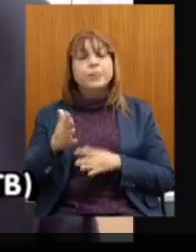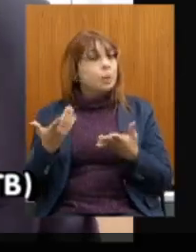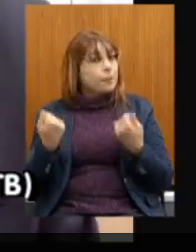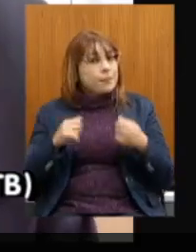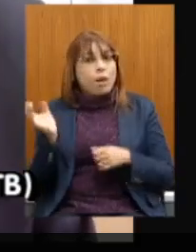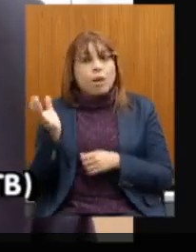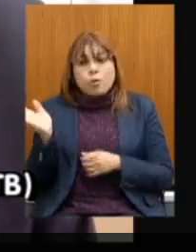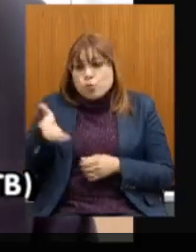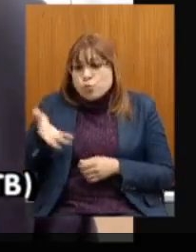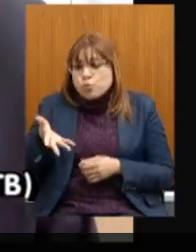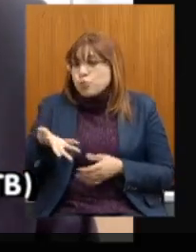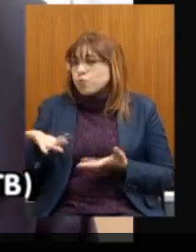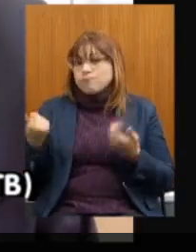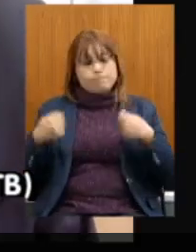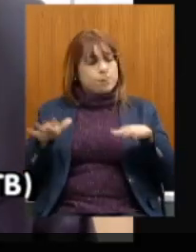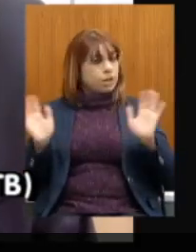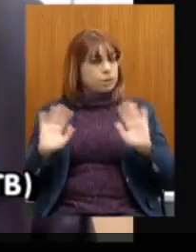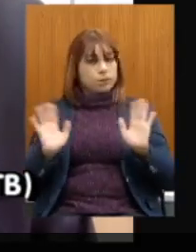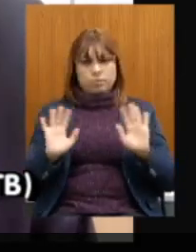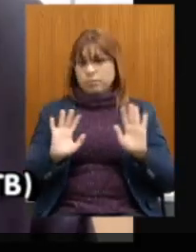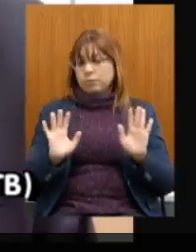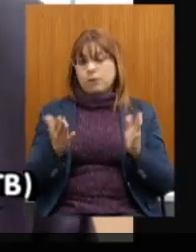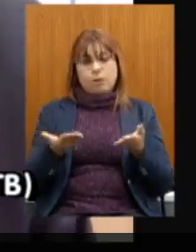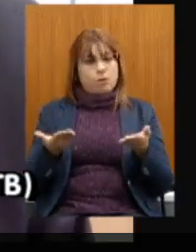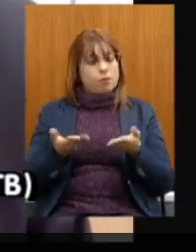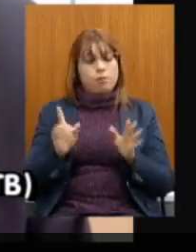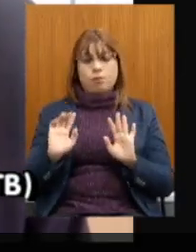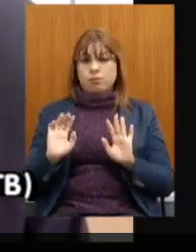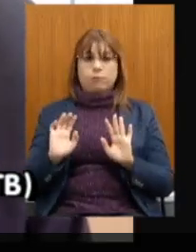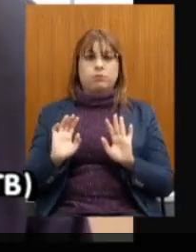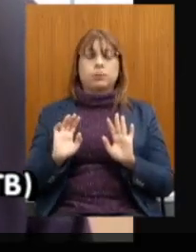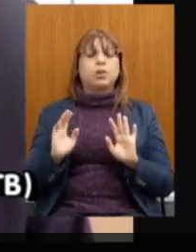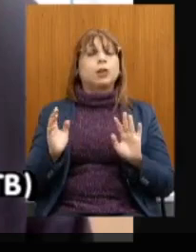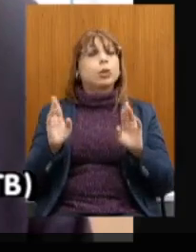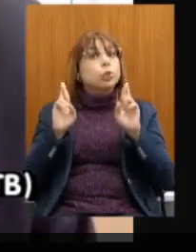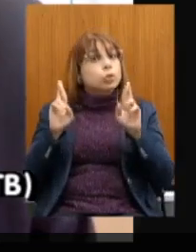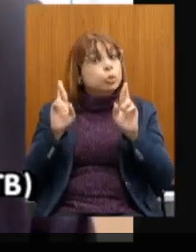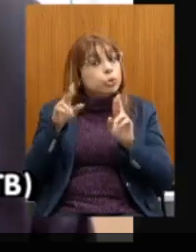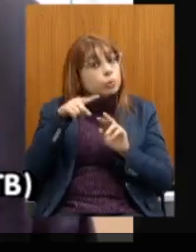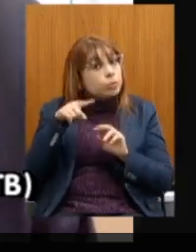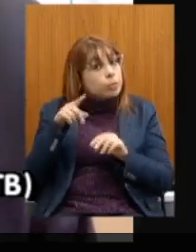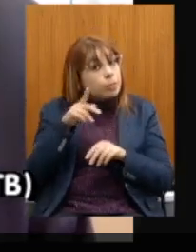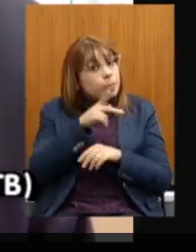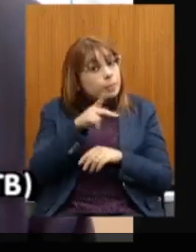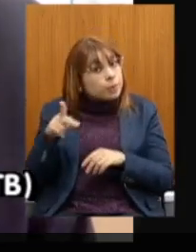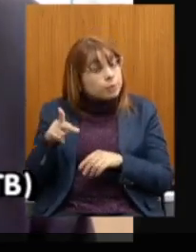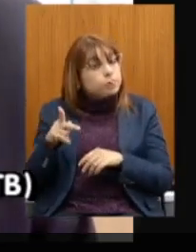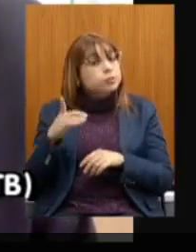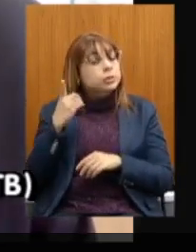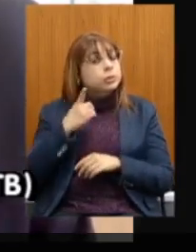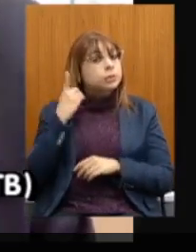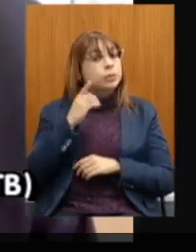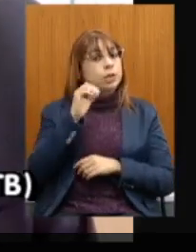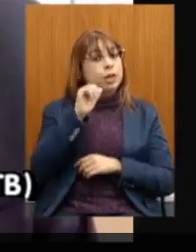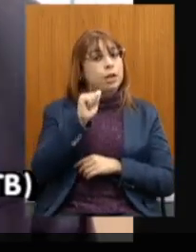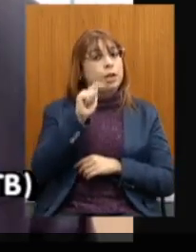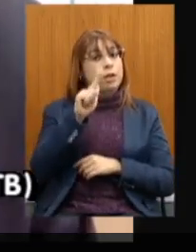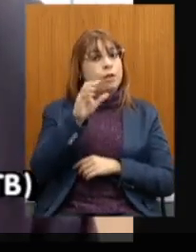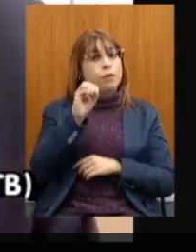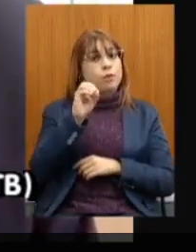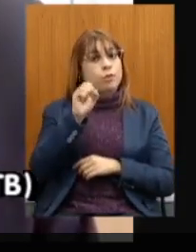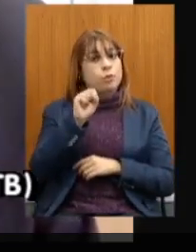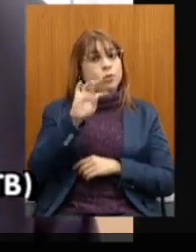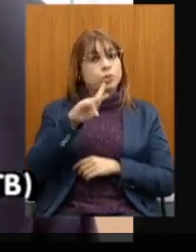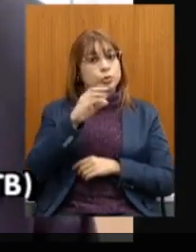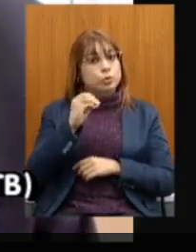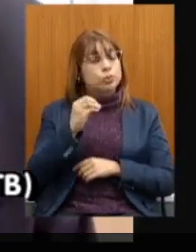correria, de tocar a Previdência a toque de caixa. Espero que o senhor presidente, o deputado Agostinho Patrus,